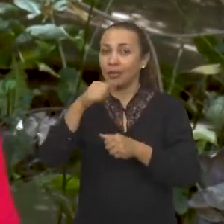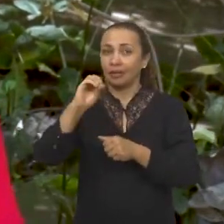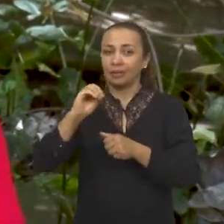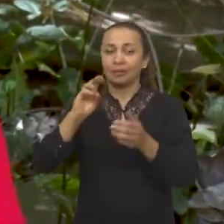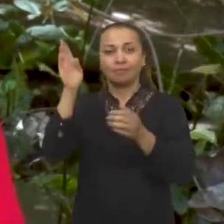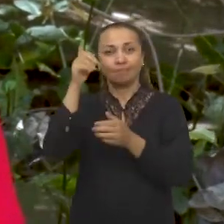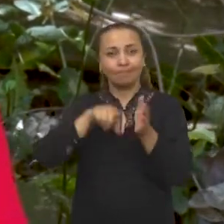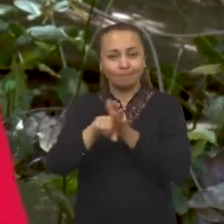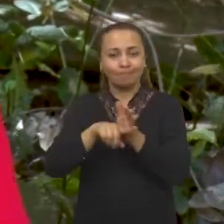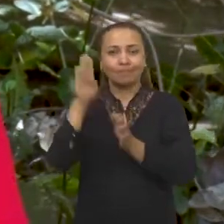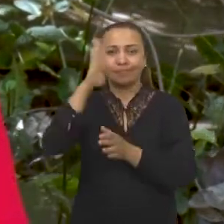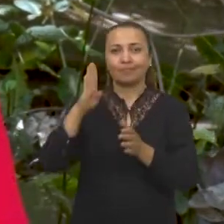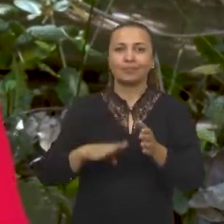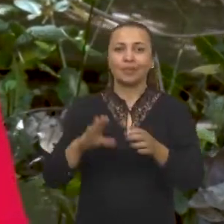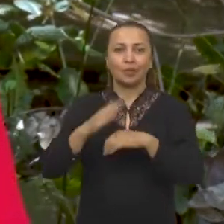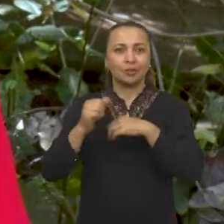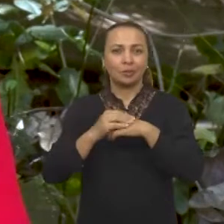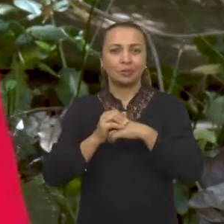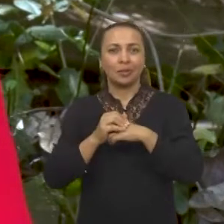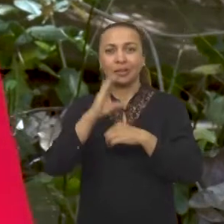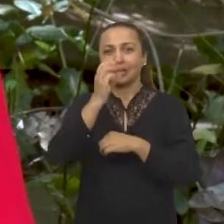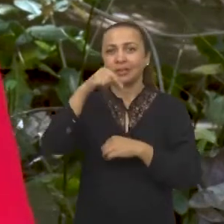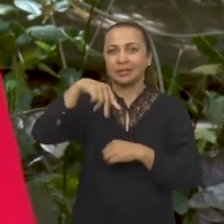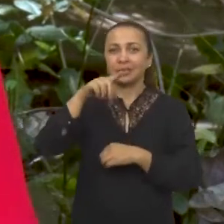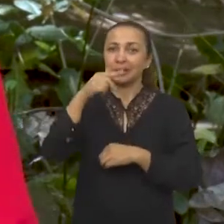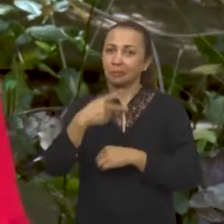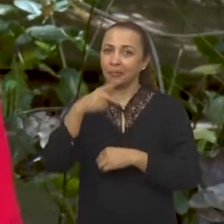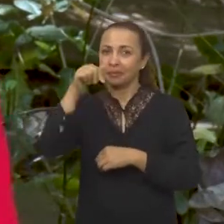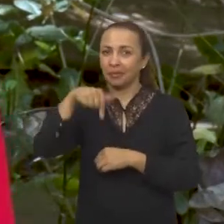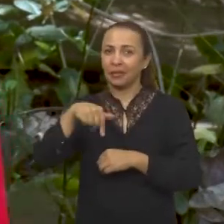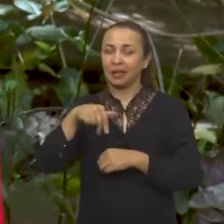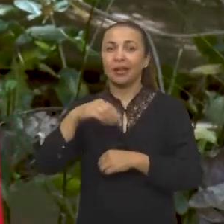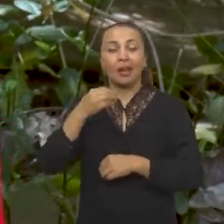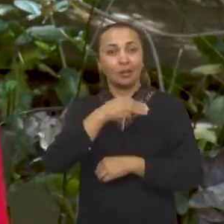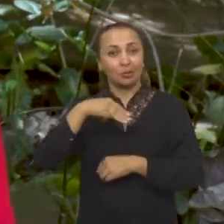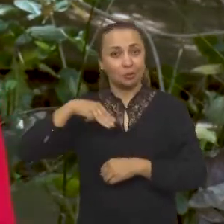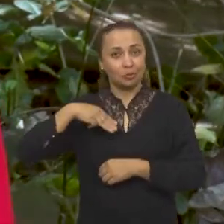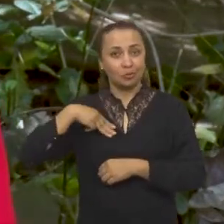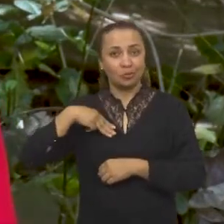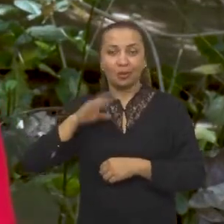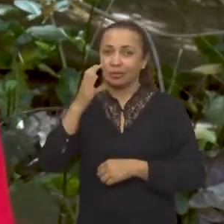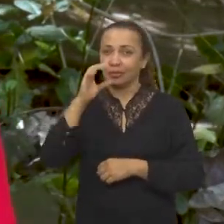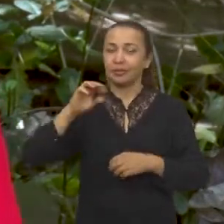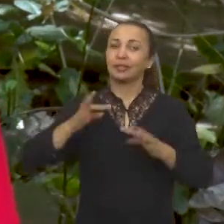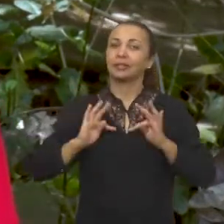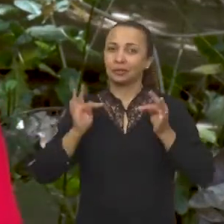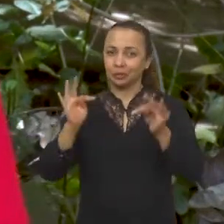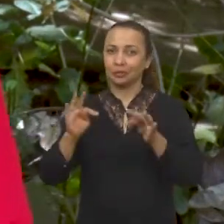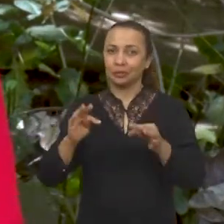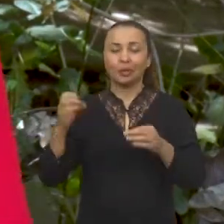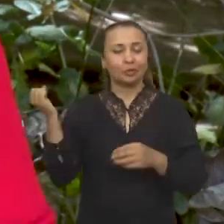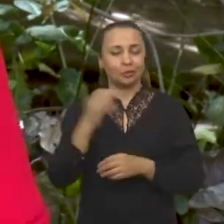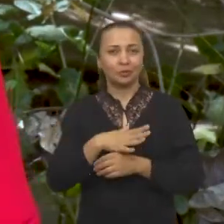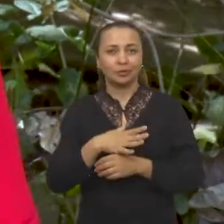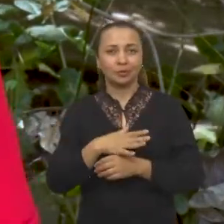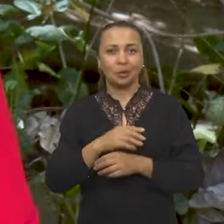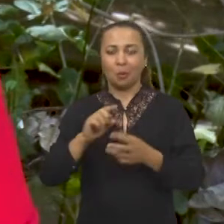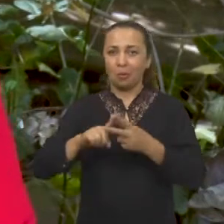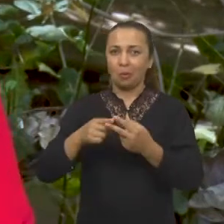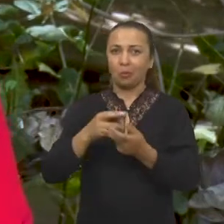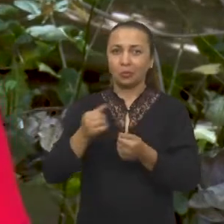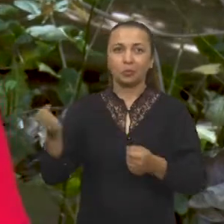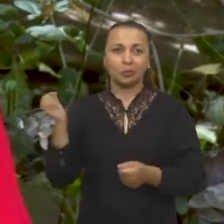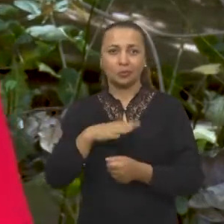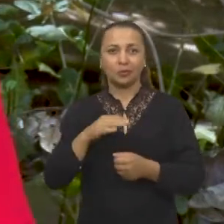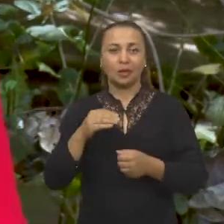brasileiras contempladas na chamada publicação do CNPq e do Ministério da Ciência e Tecnologia e Inovações. O produto inovador